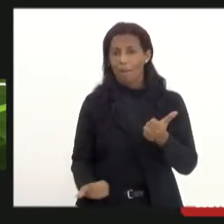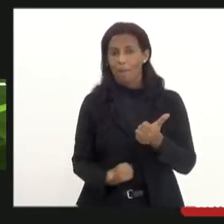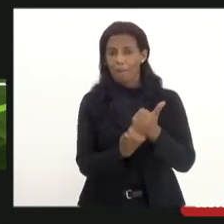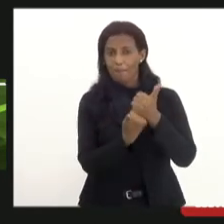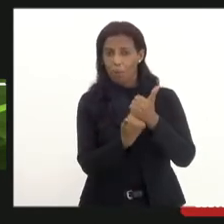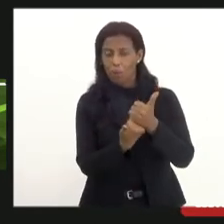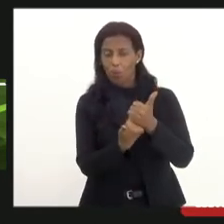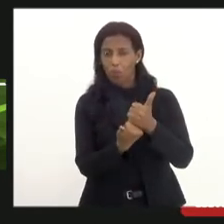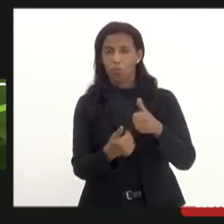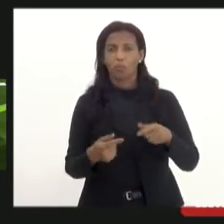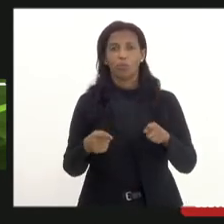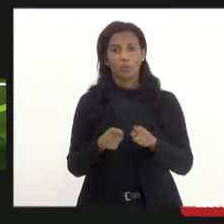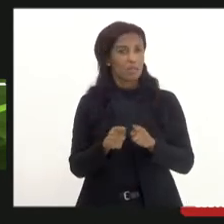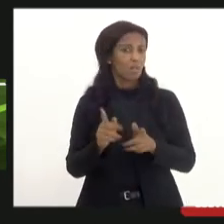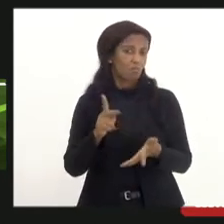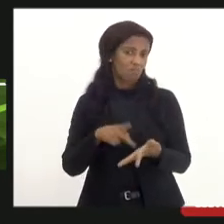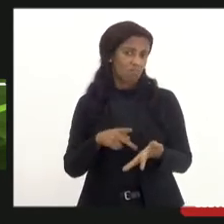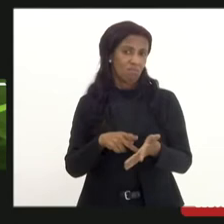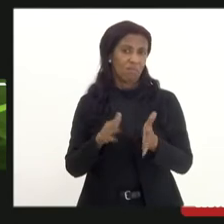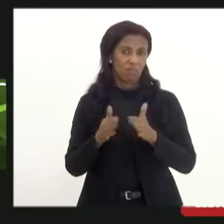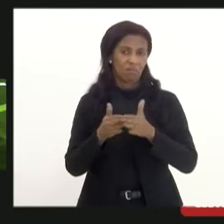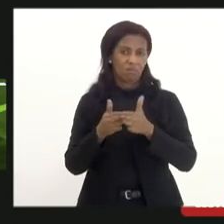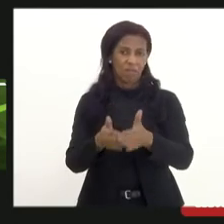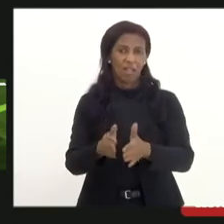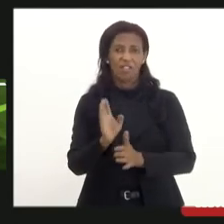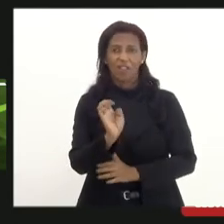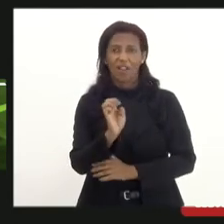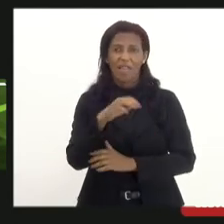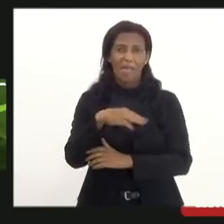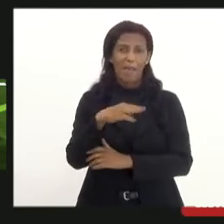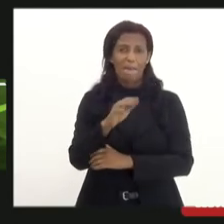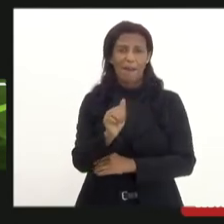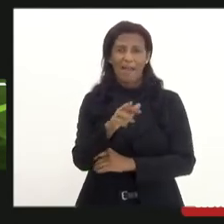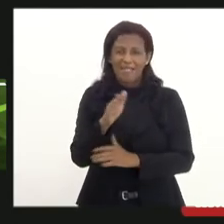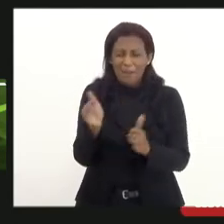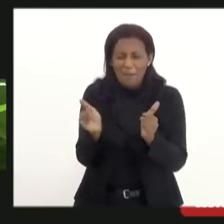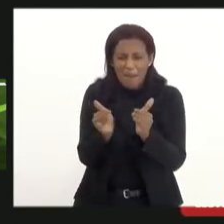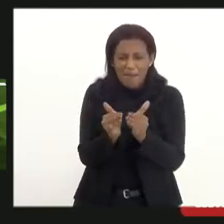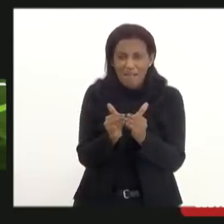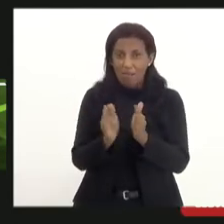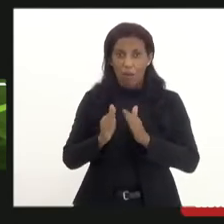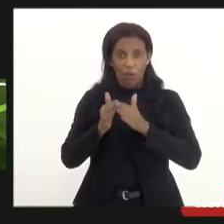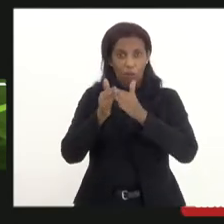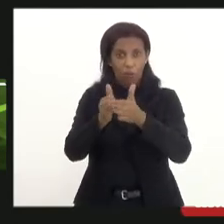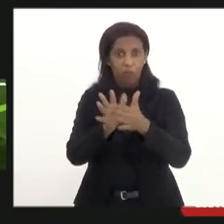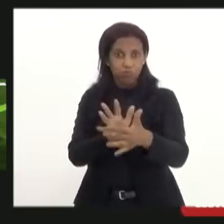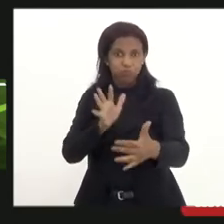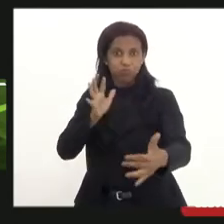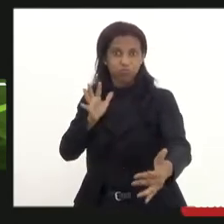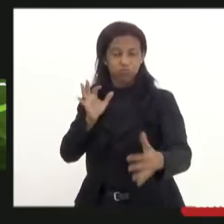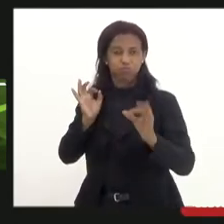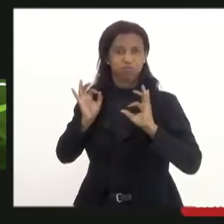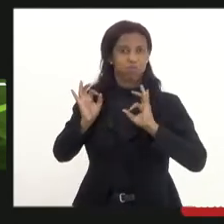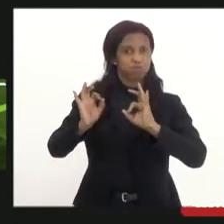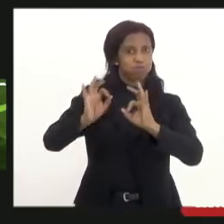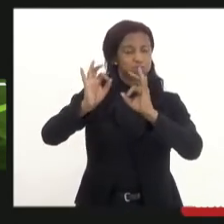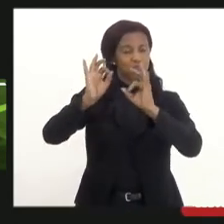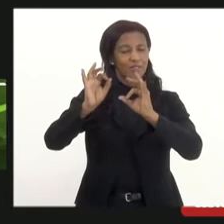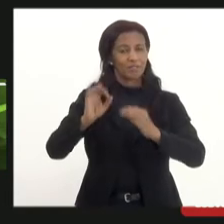que são verdadeiros navios, né? A gente fala embarcação, parece que são barquinhos, mas são navios. Então